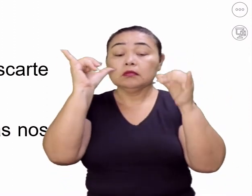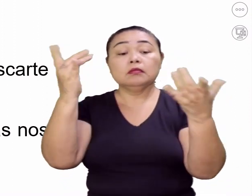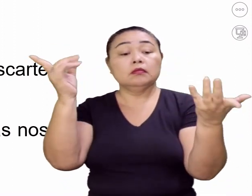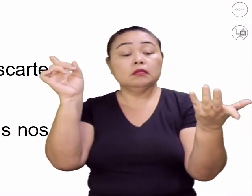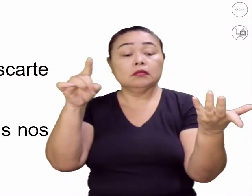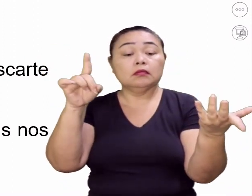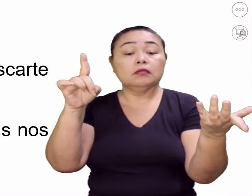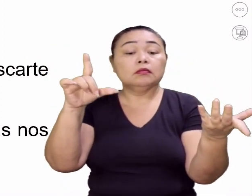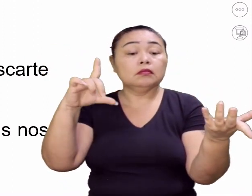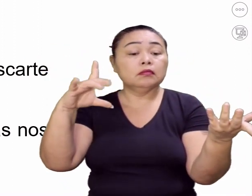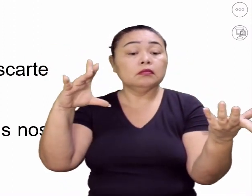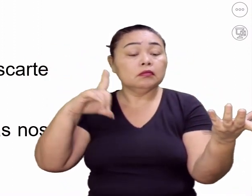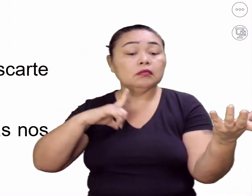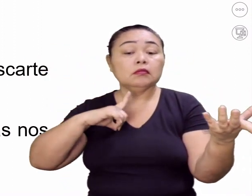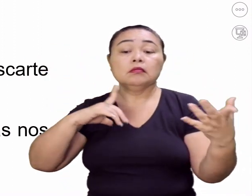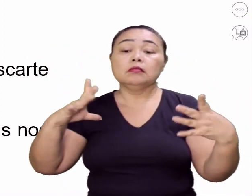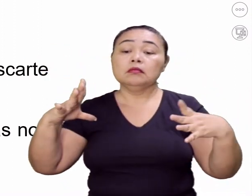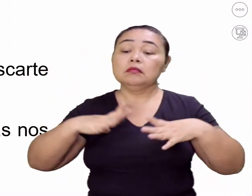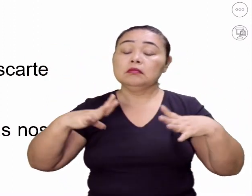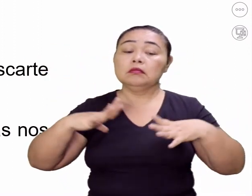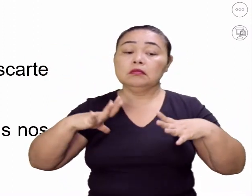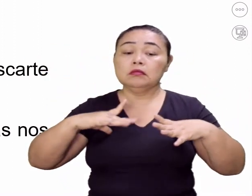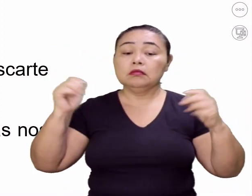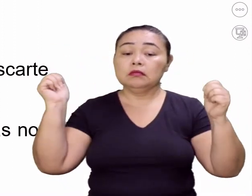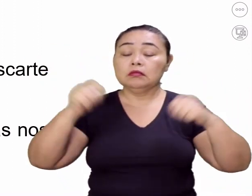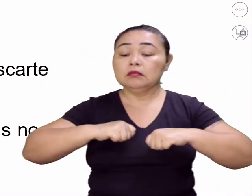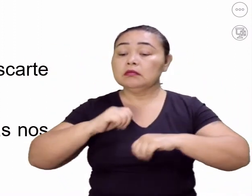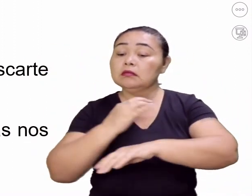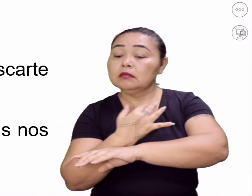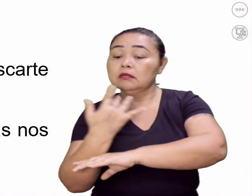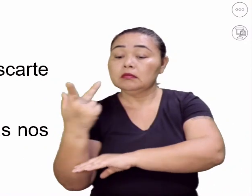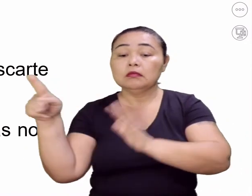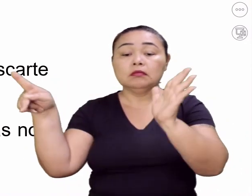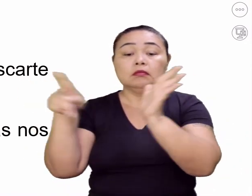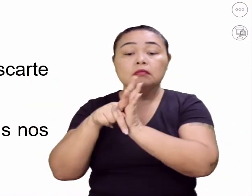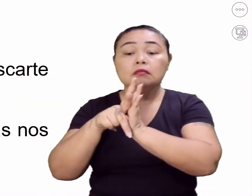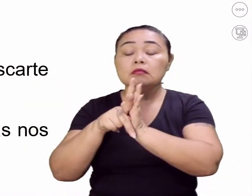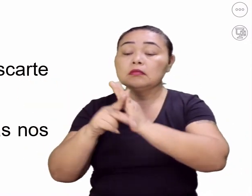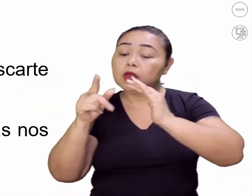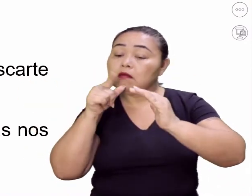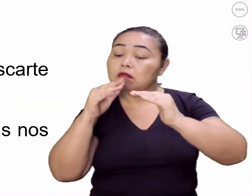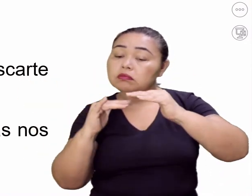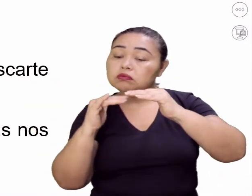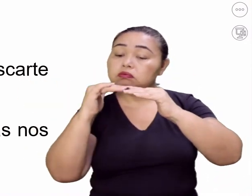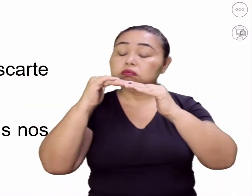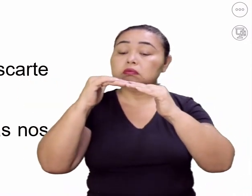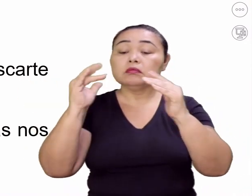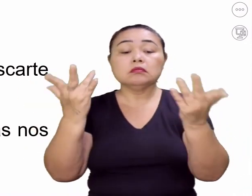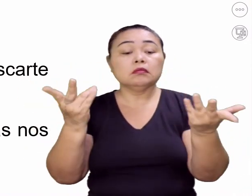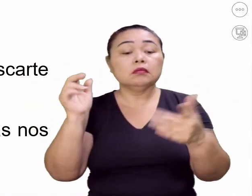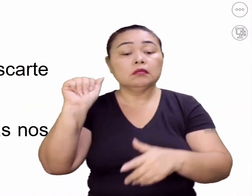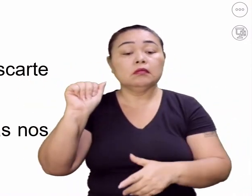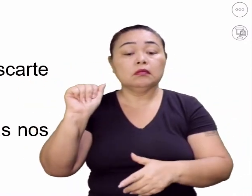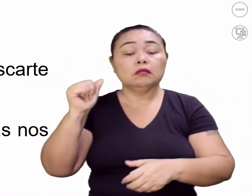intervenções nas cidades que potencializam os fenômenos naturais de inundação.